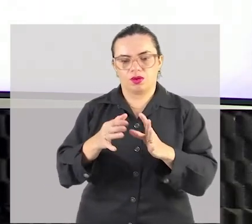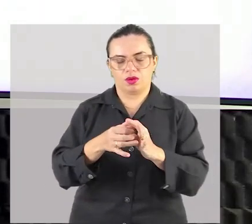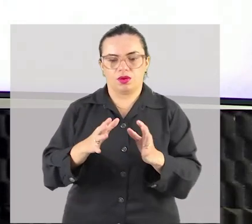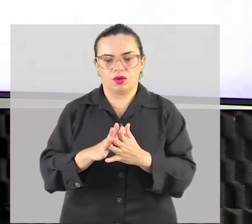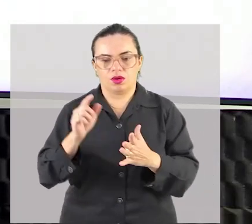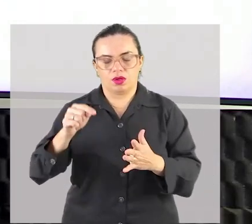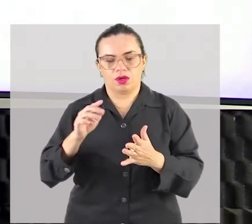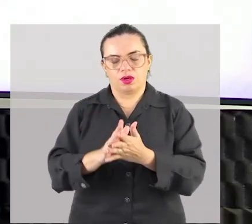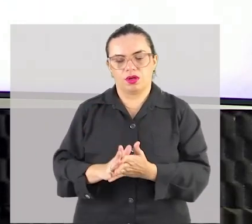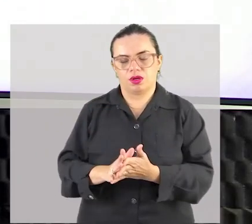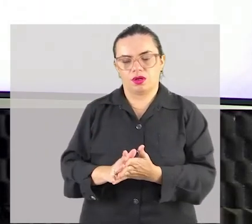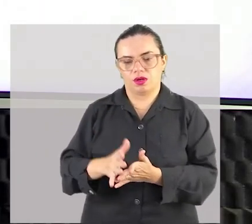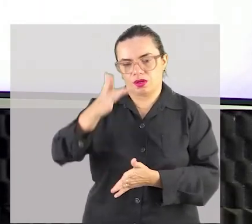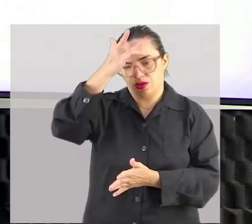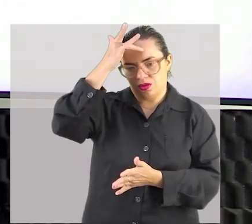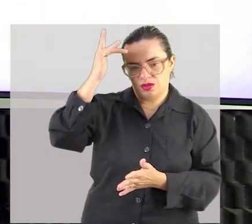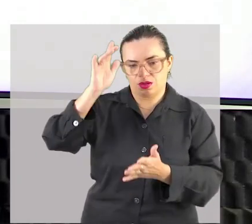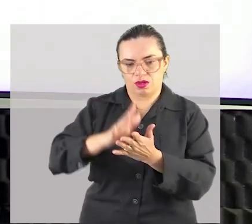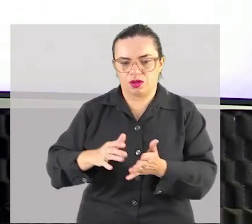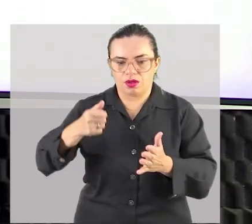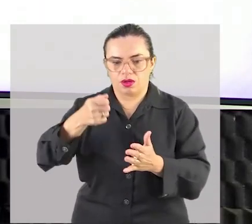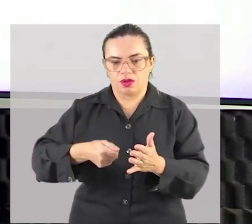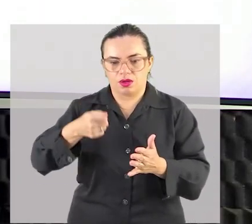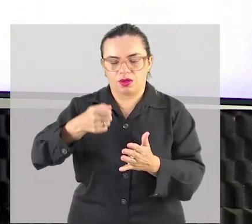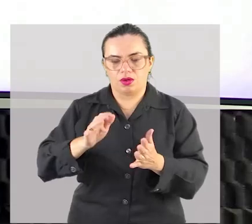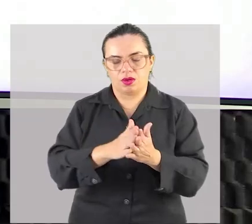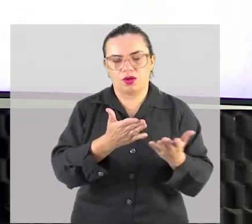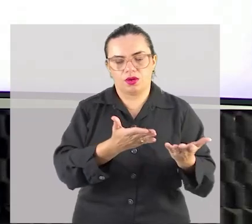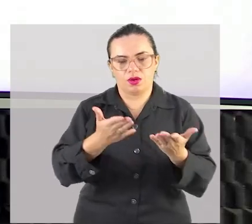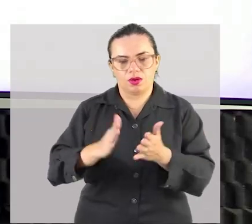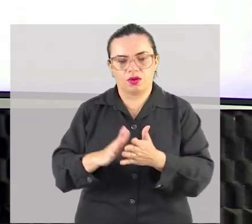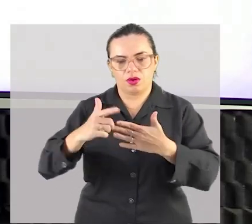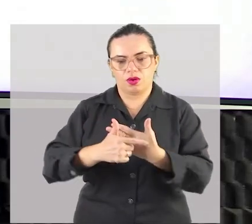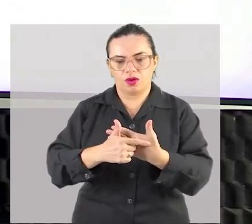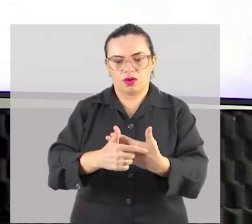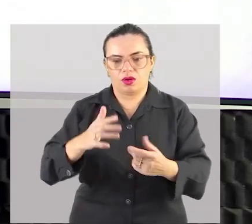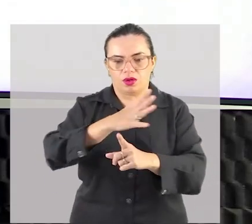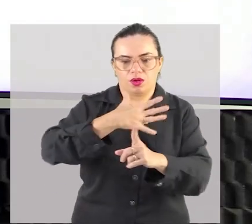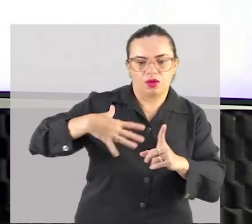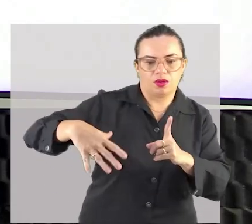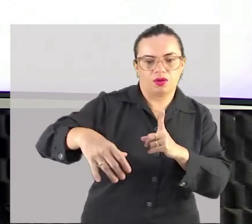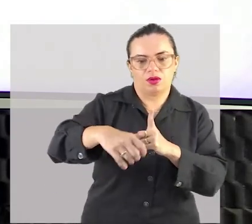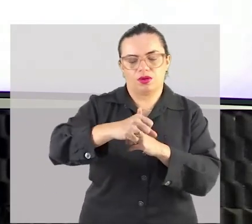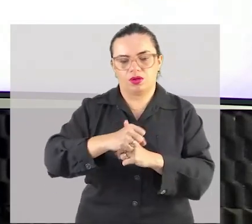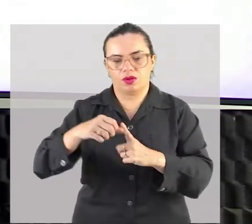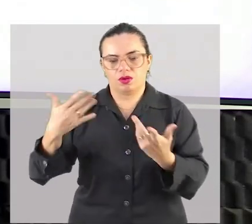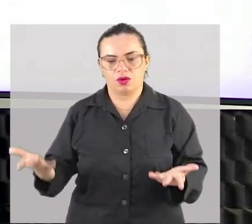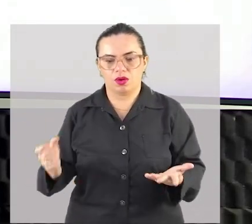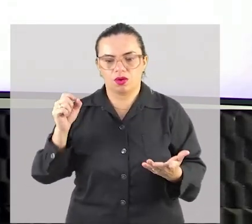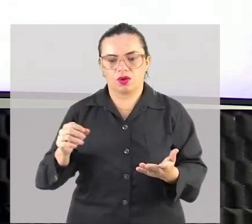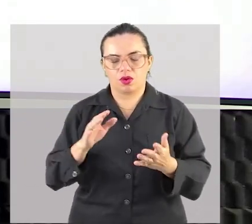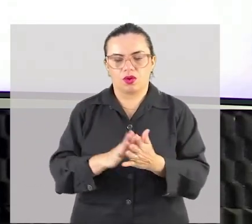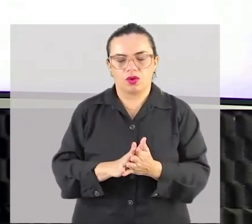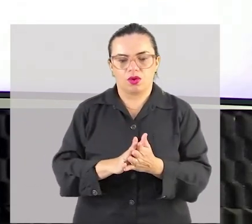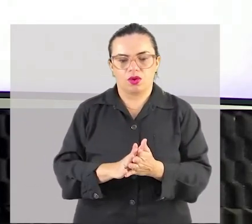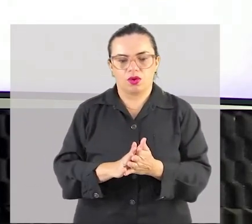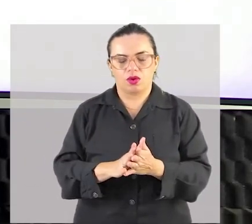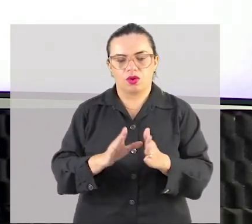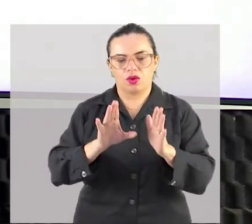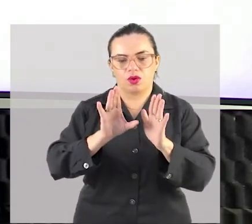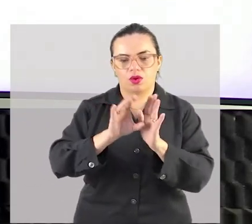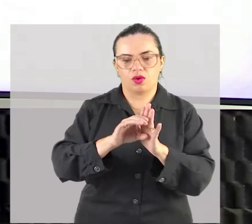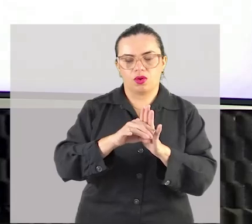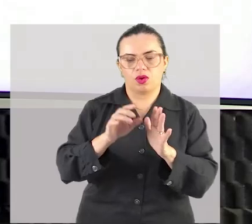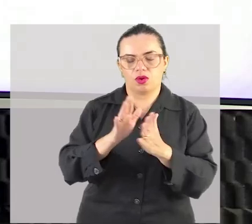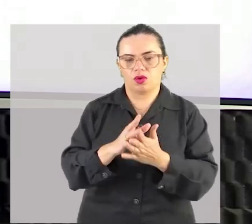por parte de seu titular, a obrigatoriedade do atendimento de sua função social, cuja definição é